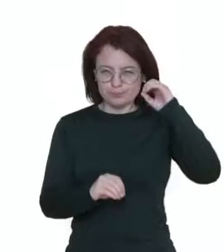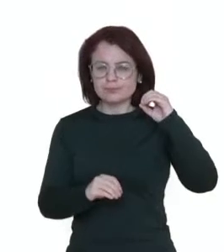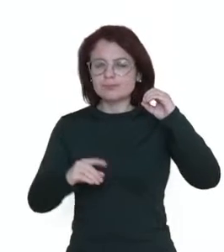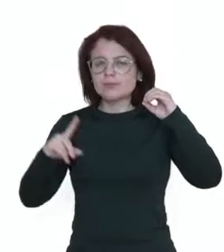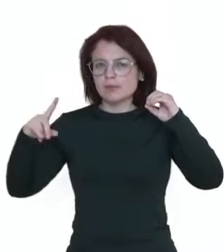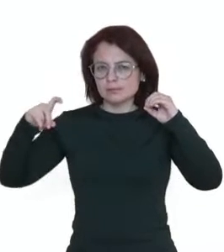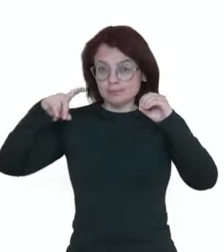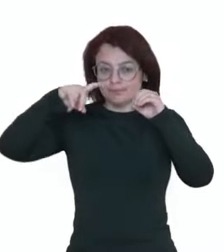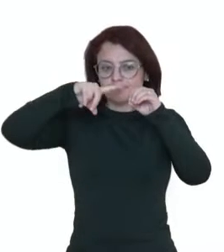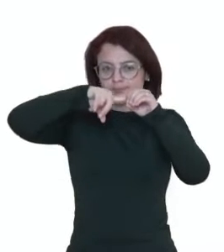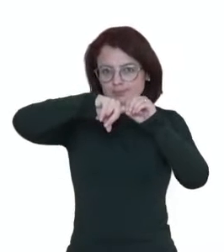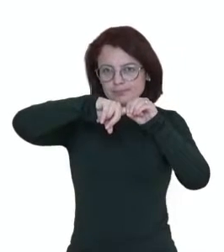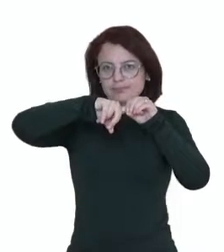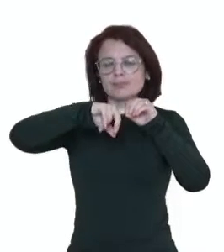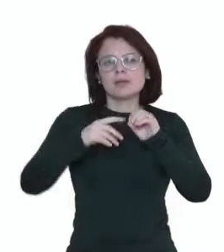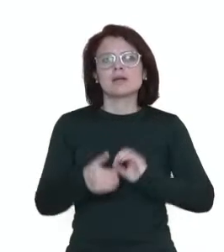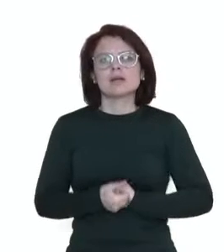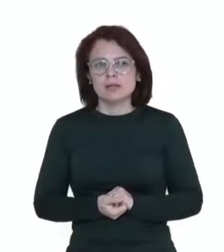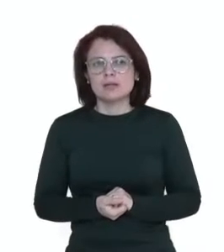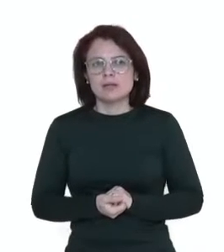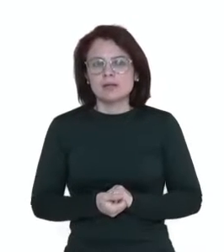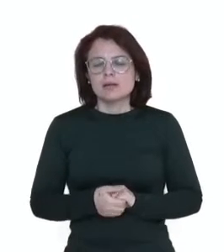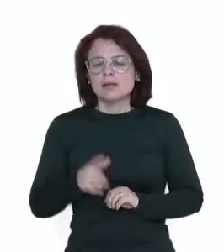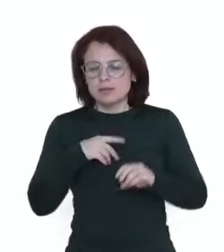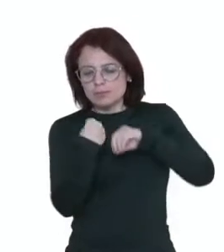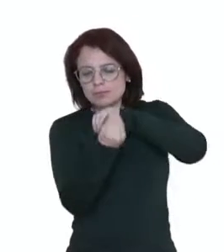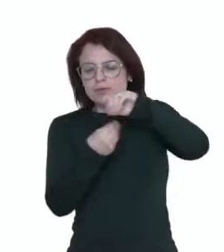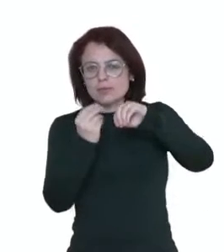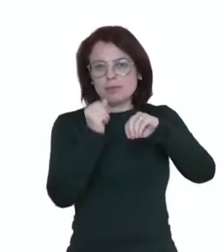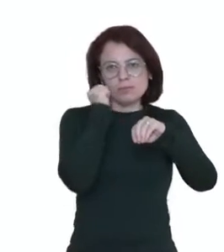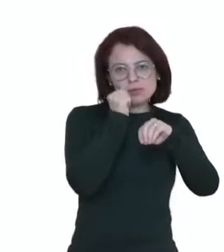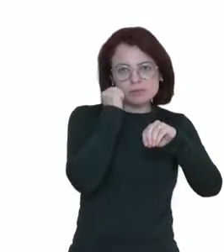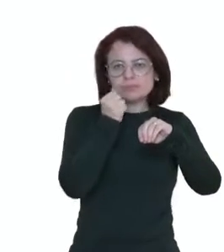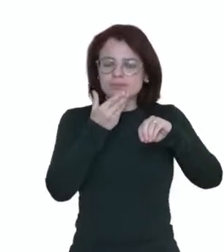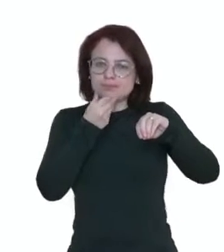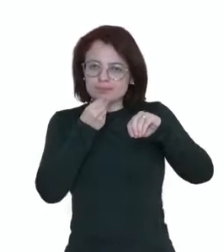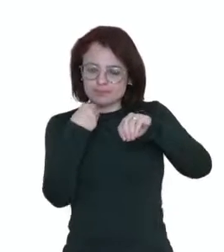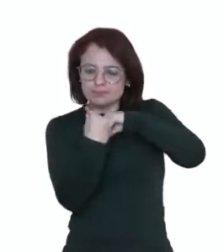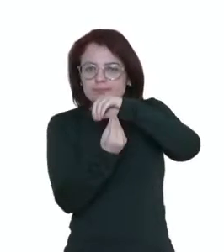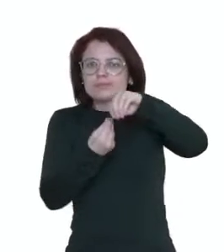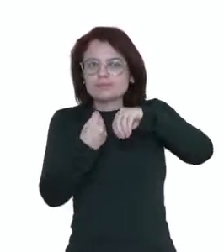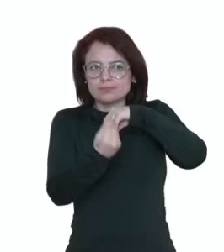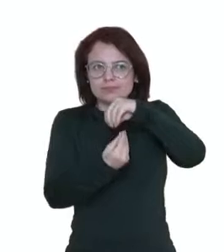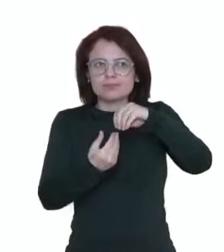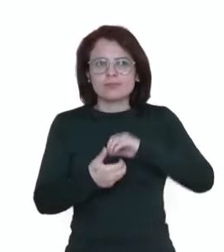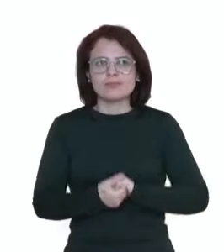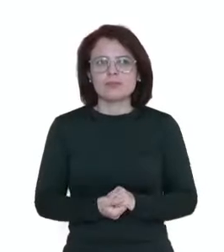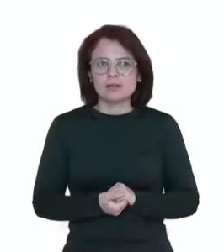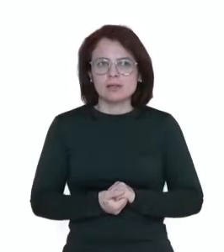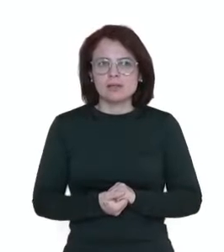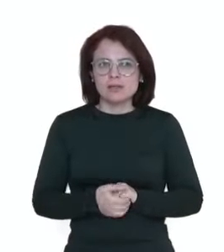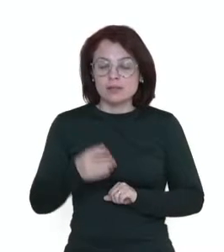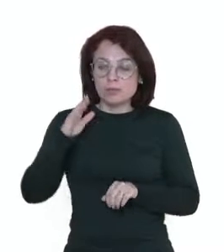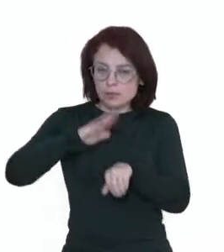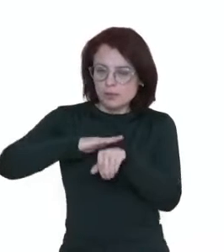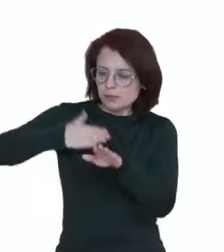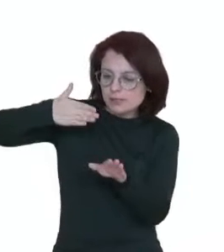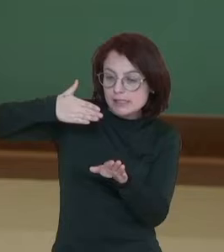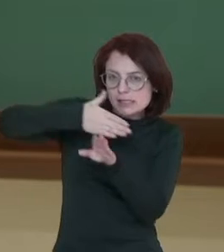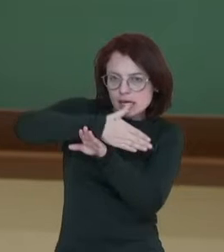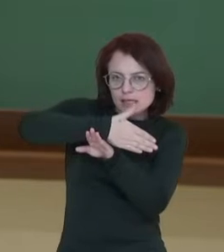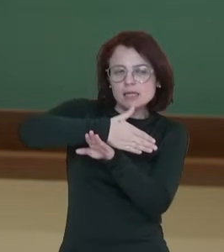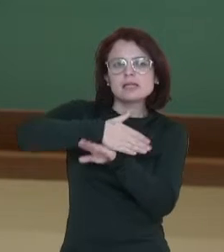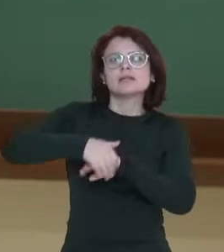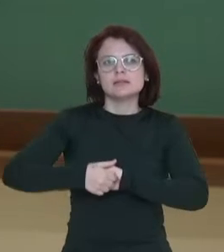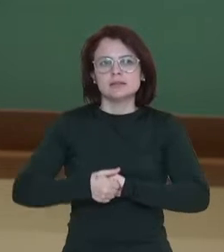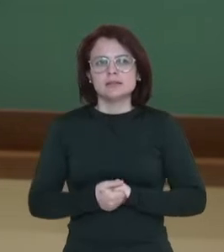utilizado para denominar o processo em que o gameta masculino encontra o gameta feminino, certo? Então quando ele adentra, né, no gameta